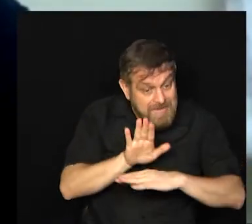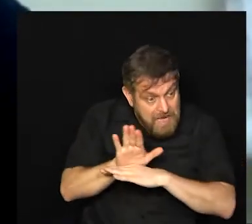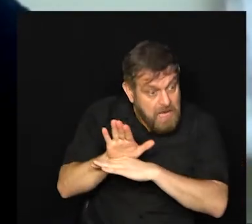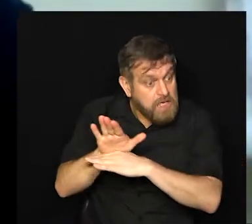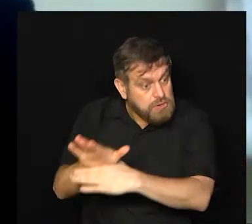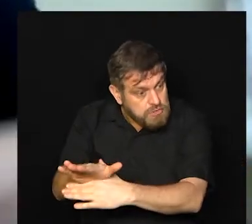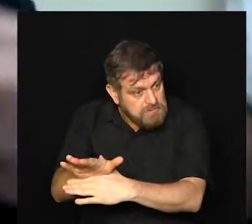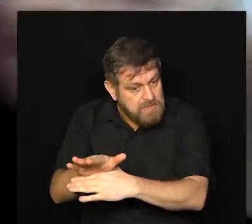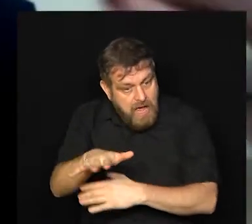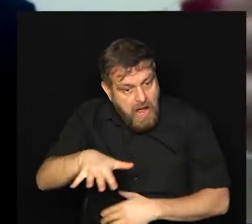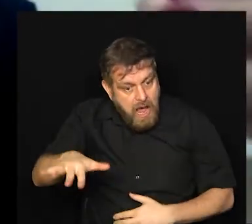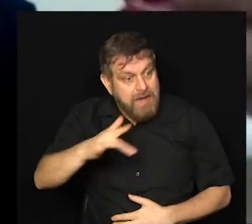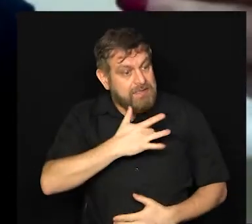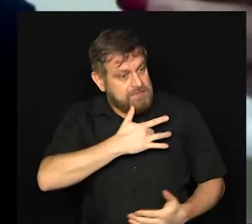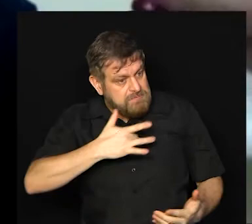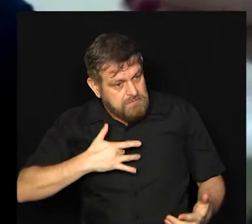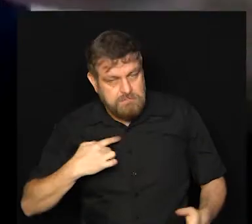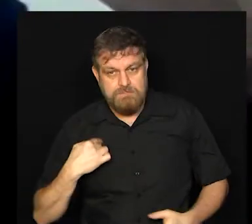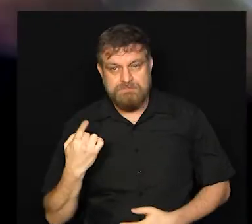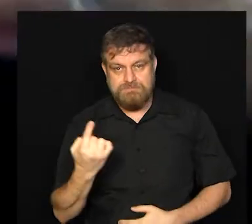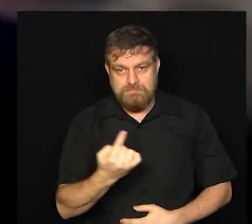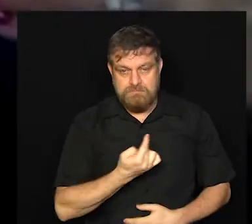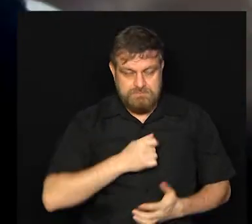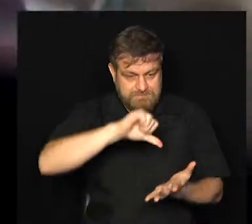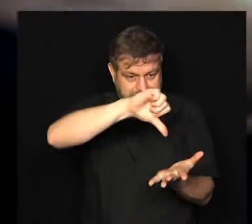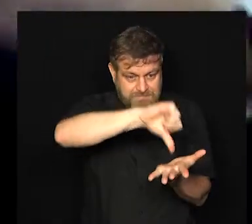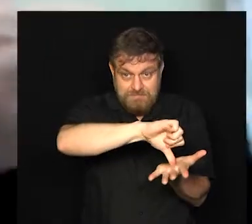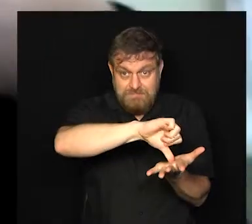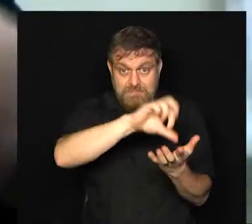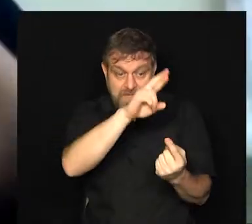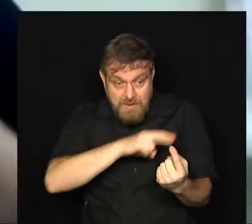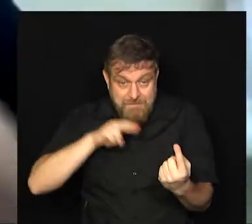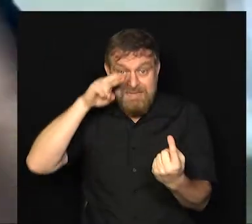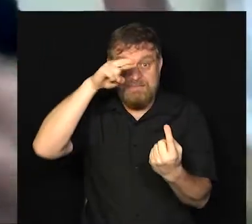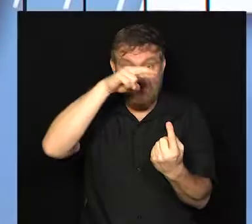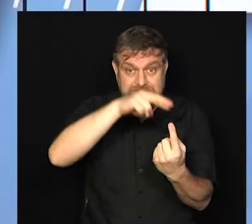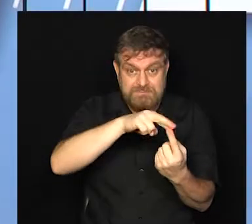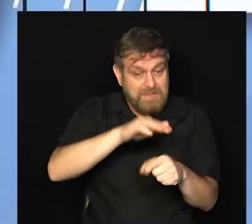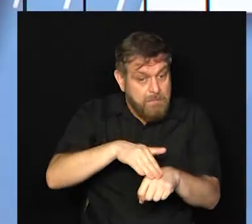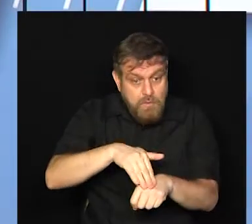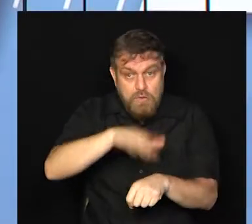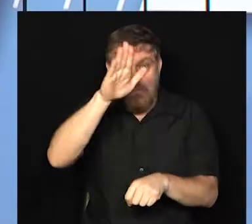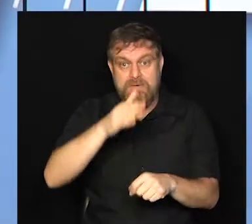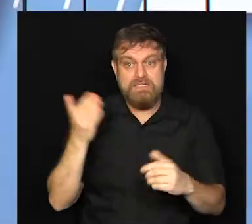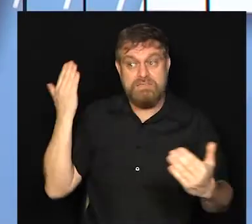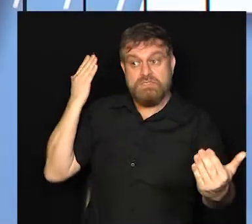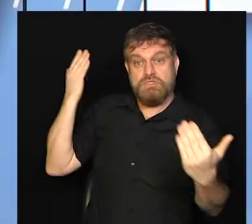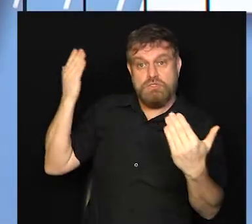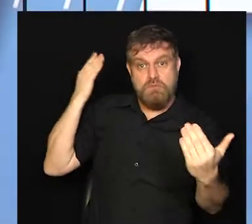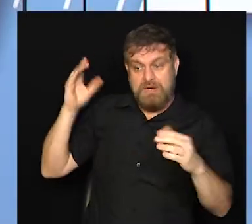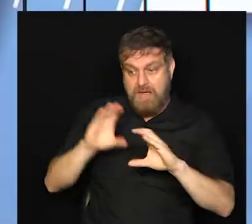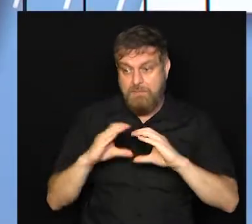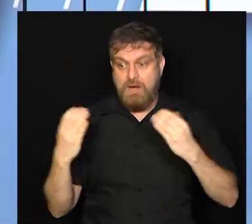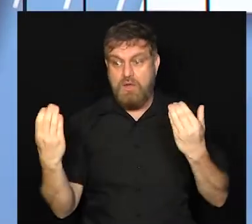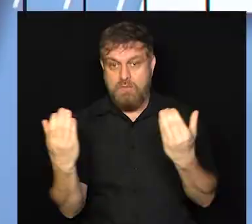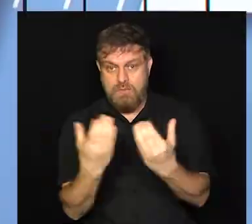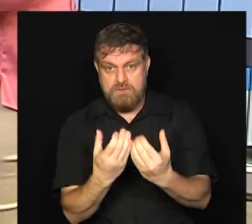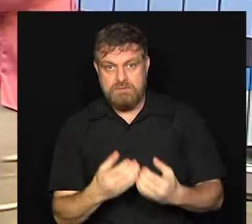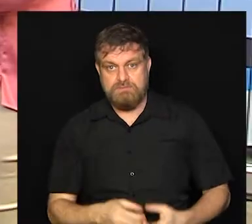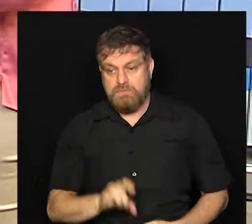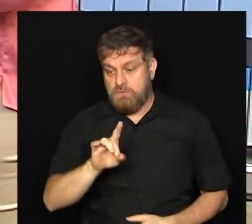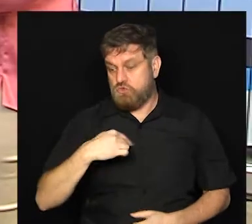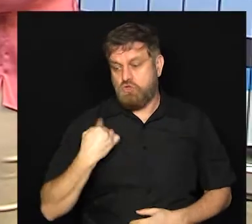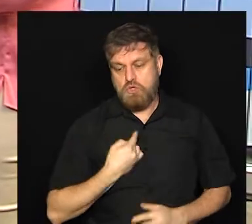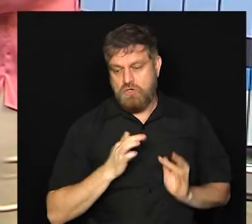de saúde. Então nós nos tornamos uma referência muito maior do que já éramos aqui para a comunidade, não só para as